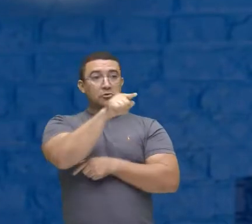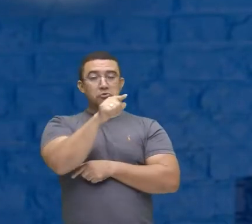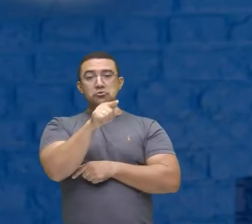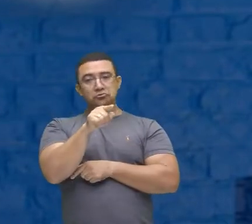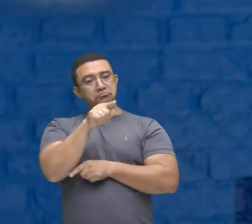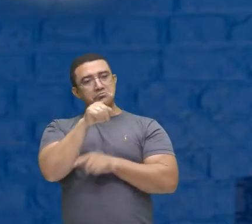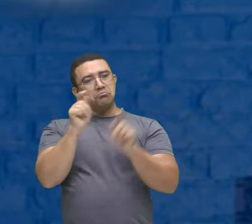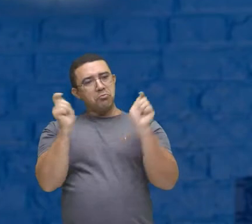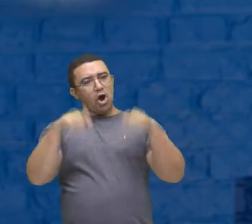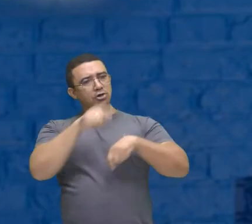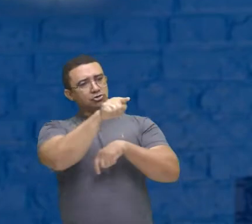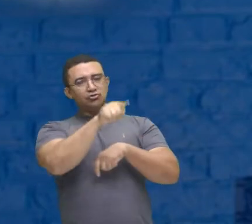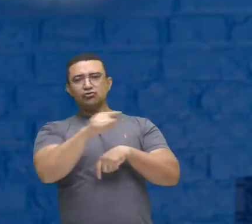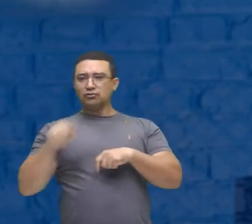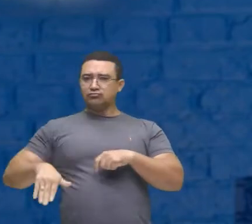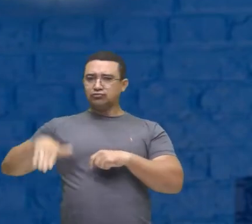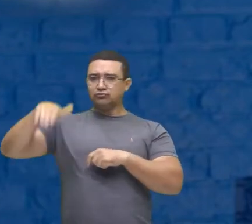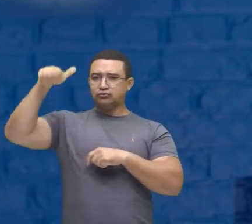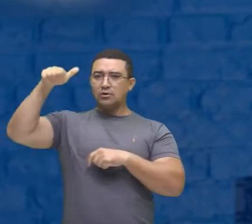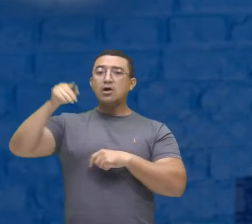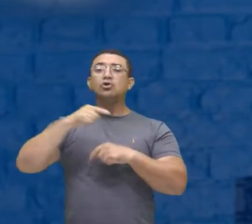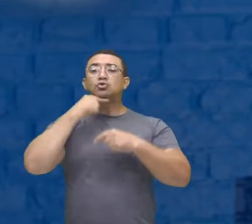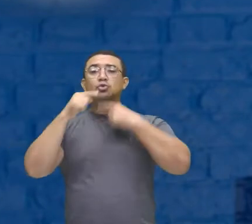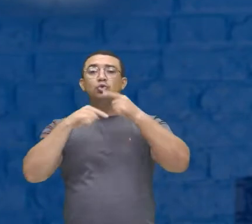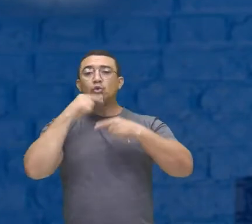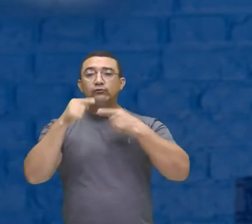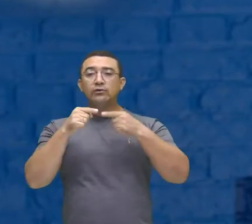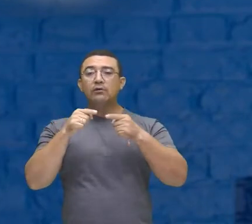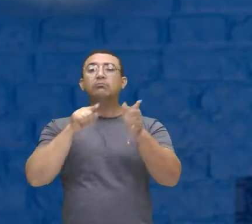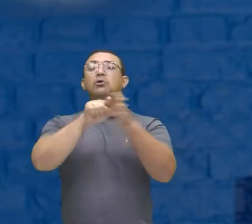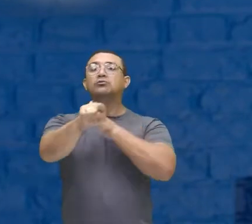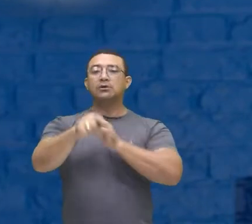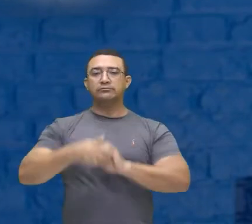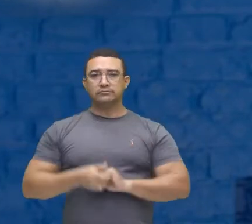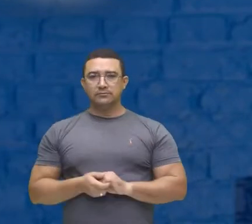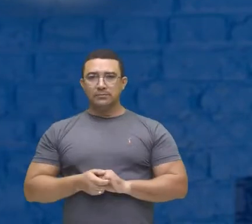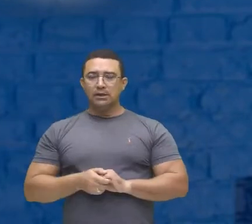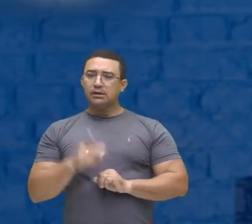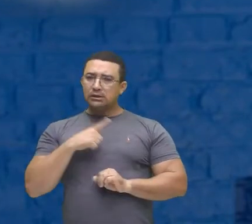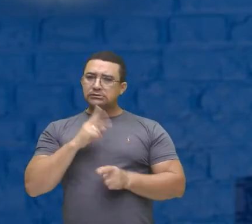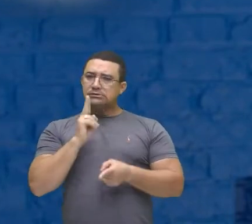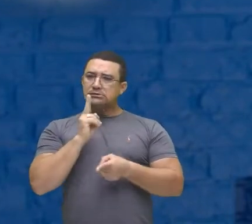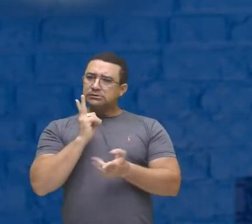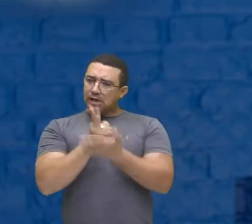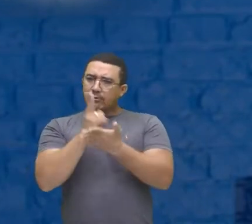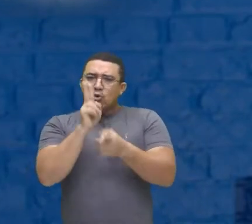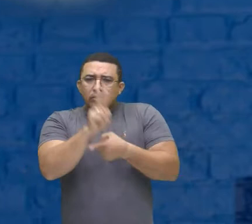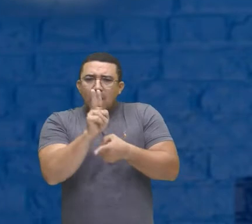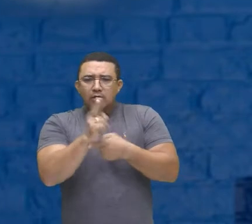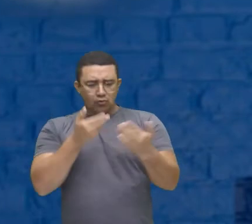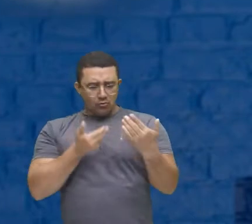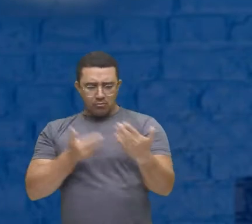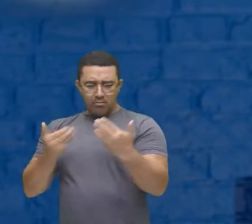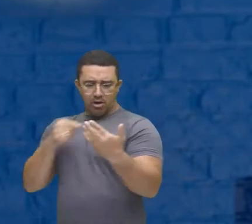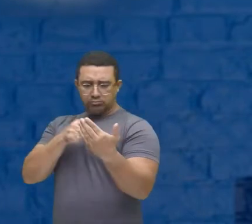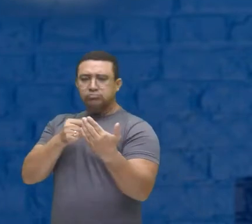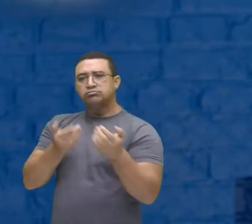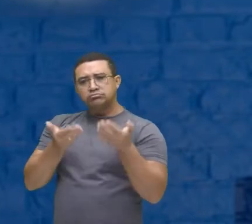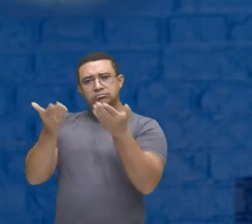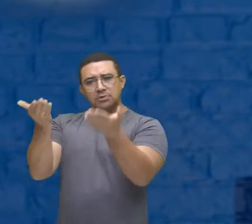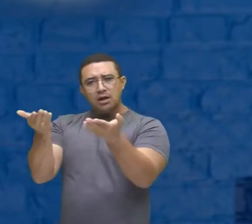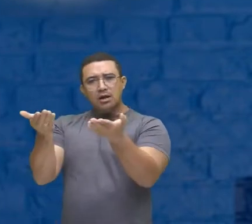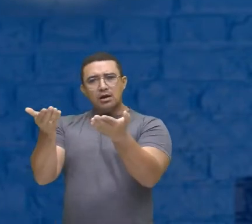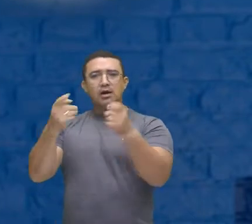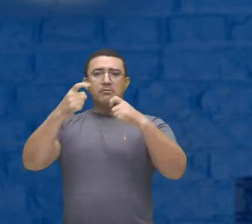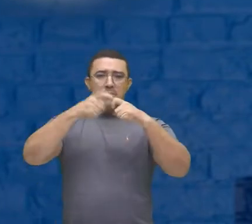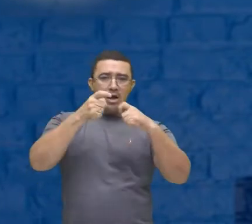crescendo. E aqui surgiu uma dúvida, doutor Onete. Tem sempre um cuidado muito grande com os bebês. Levar ao médico, levar para